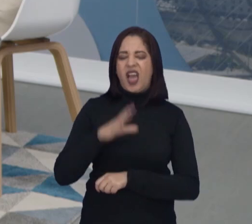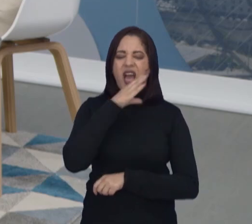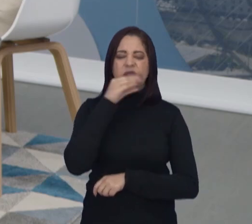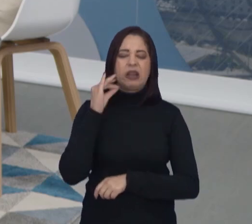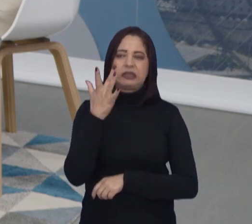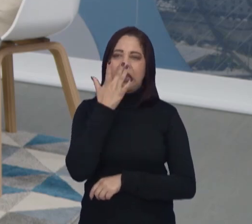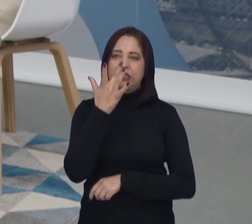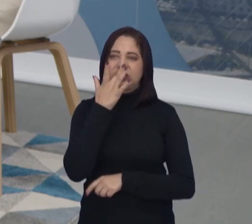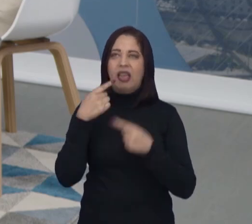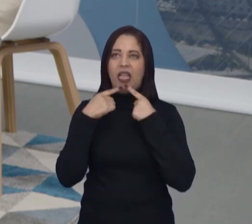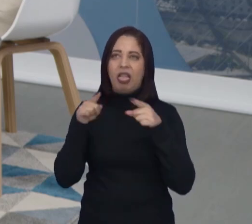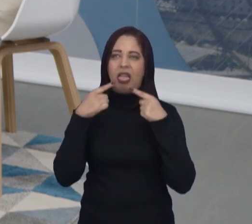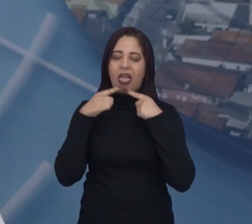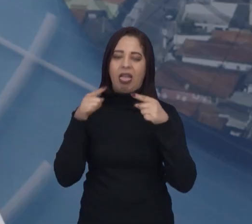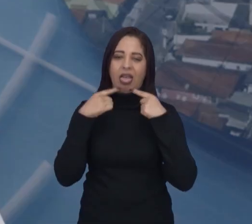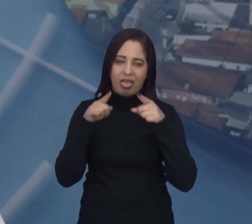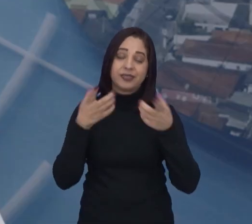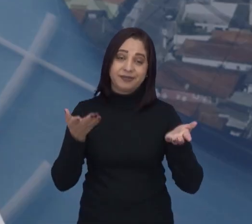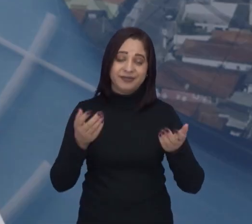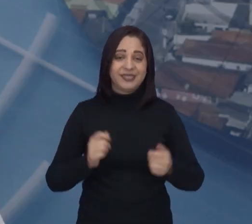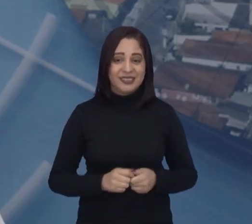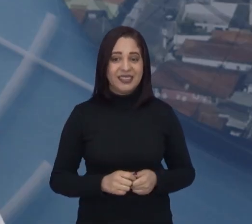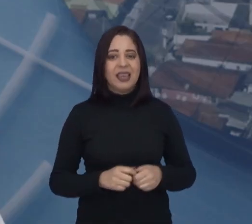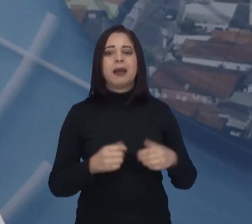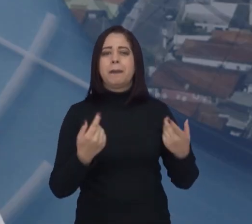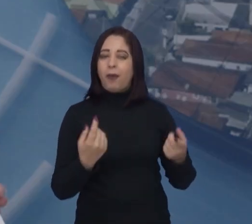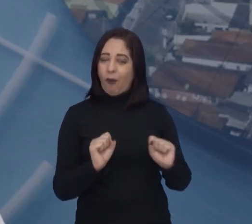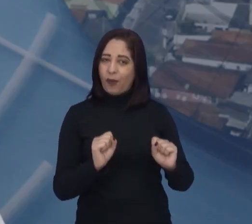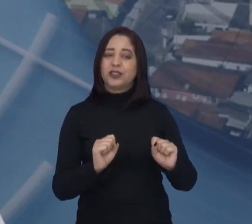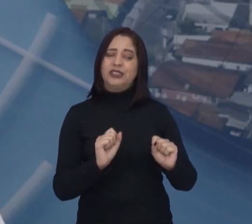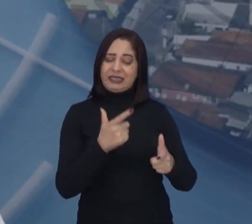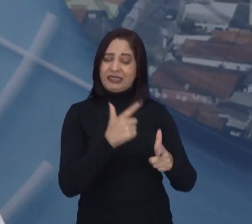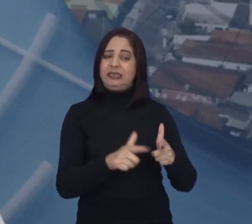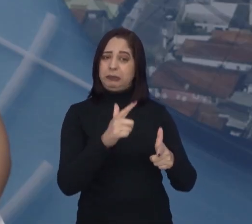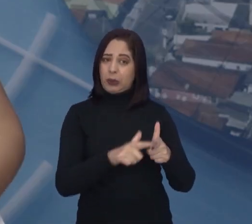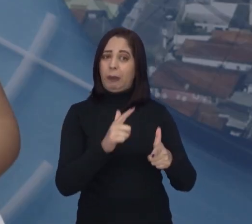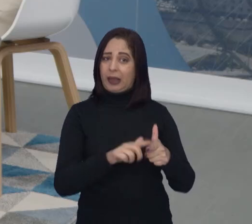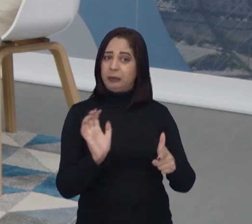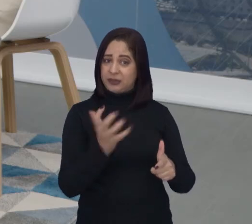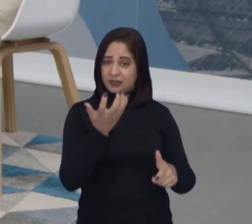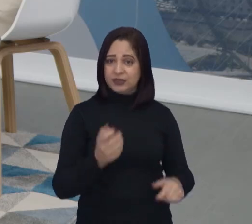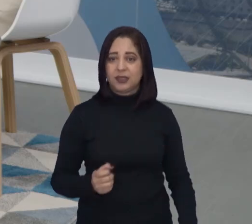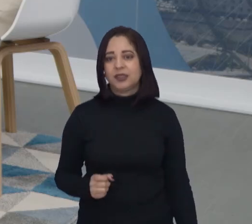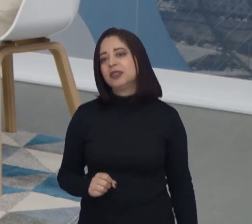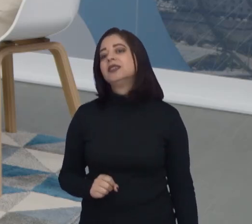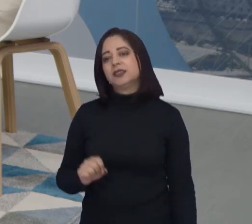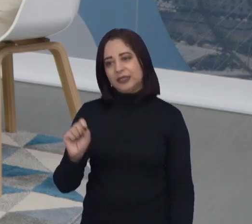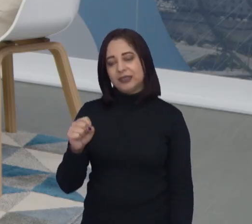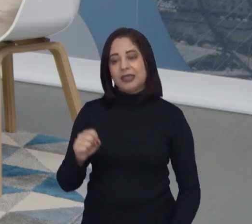né? E acaba sendo um termo pejorativo, né? Pode dificultar, assim, nesse processo também.